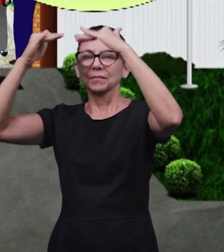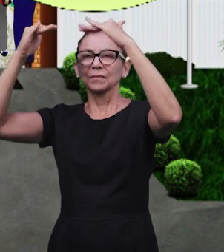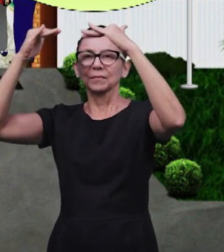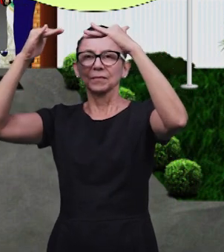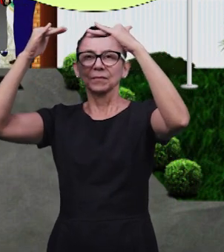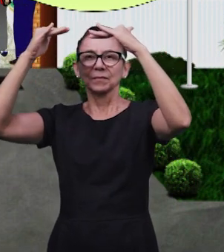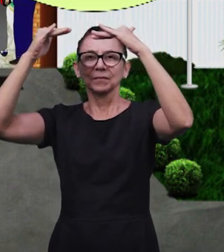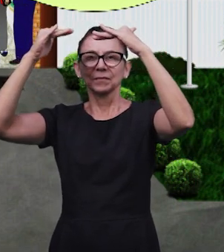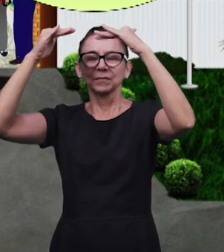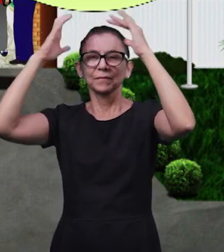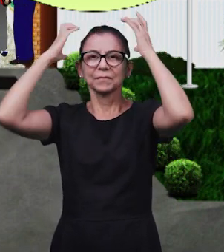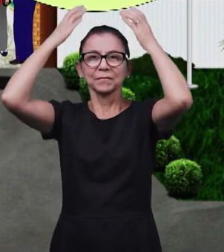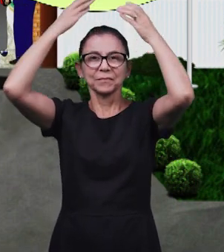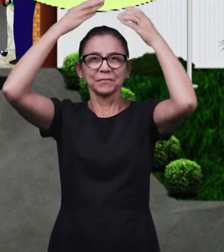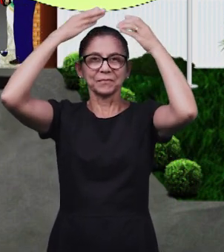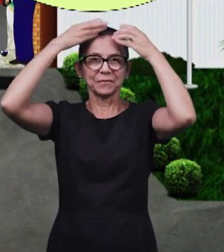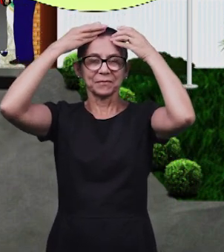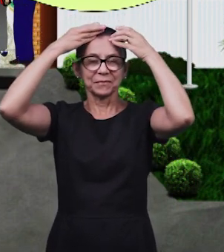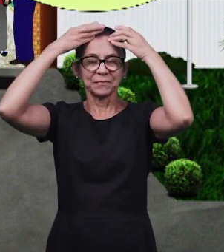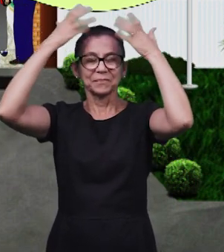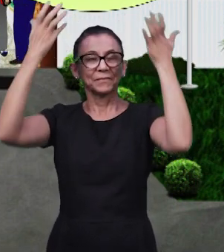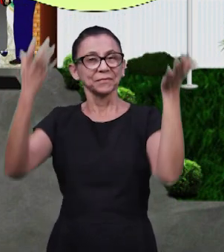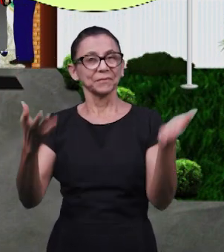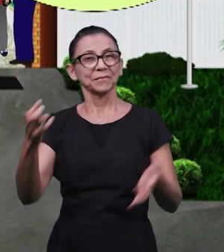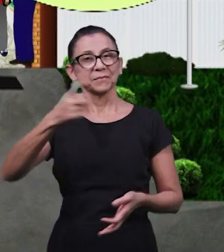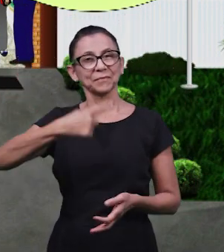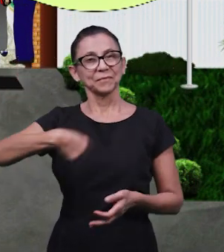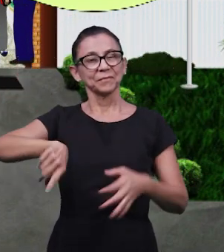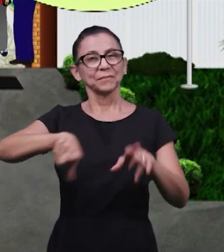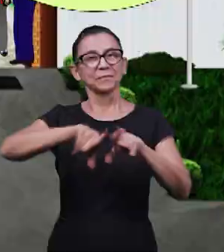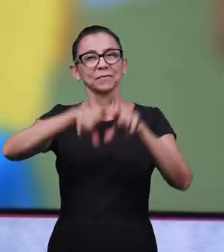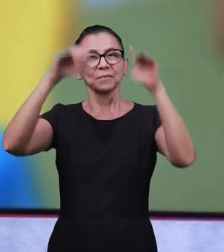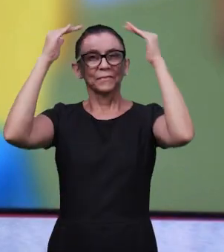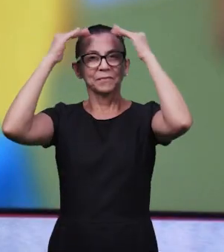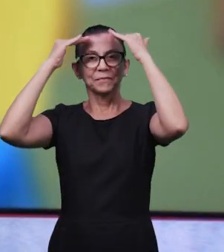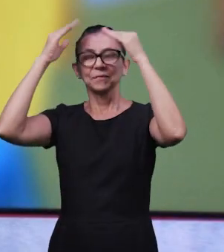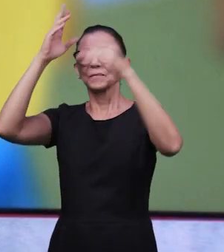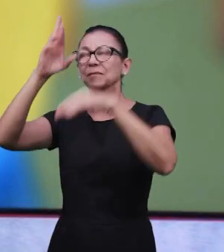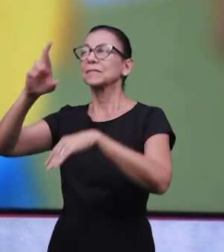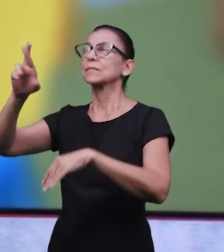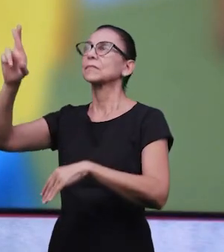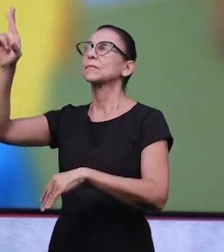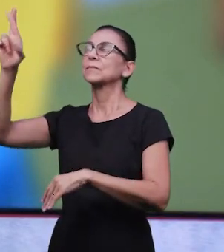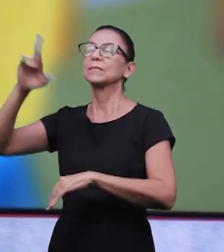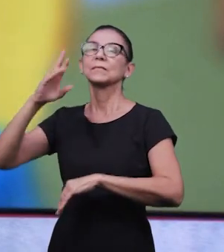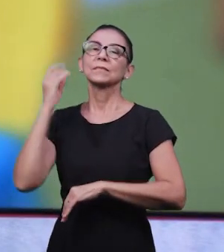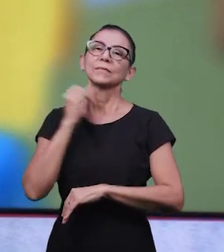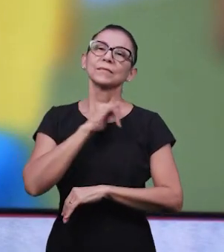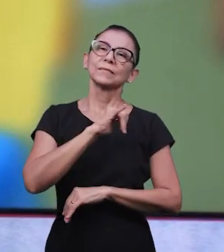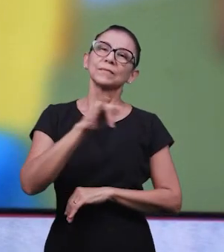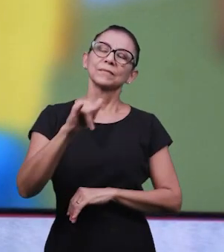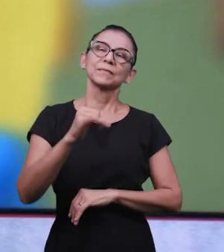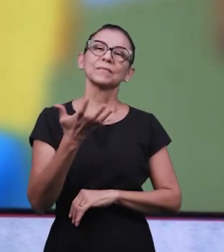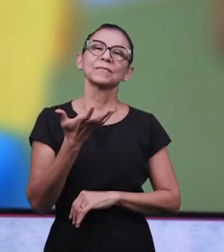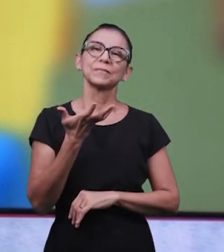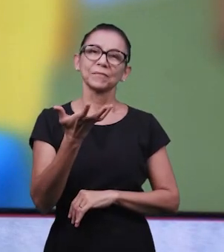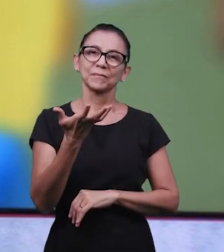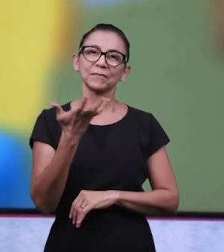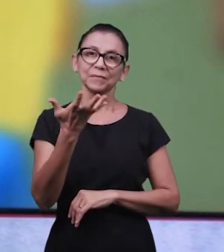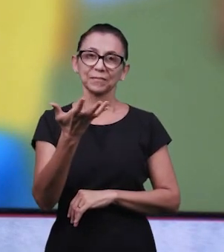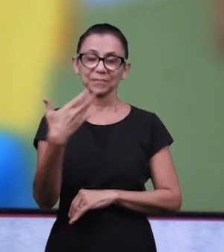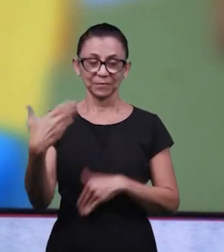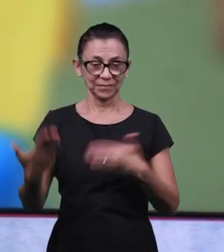que os valentes tinham um segredo? O segredo dos valentes de Davi era